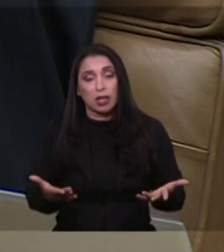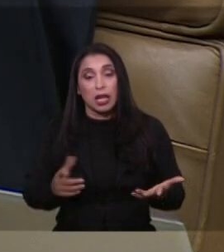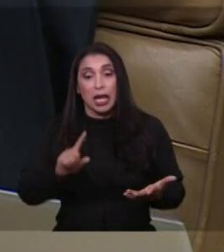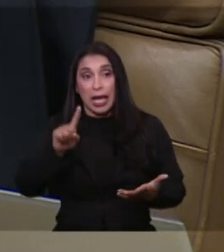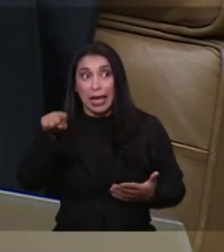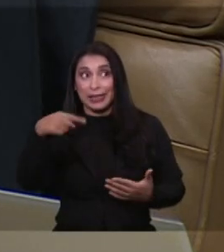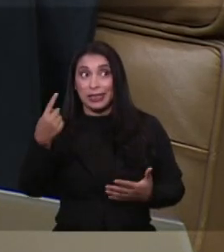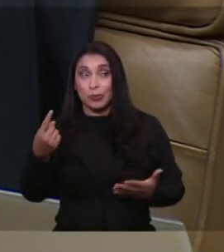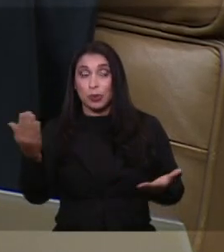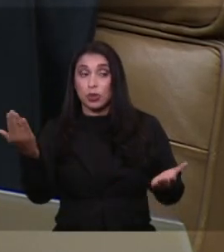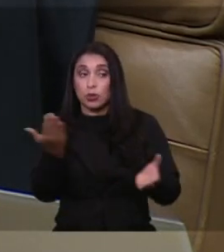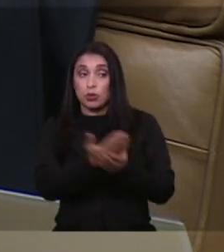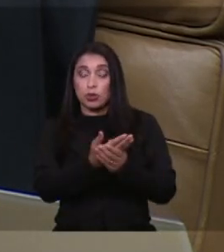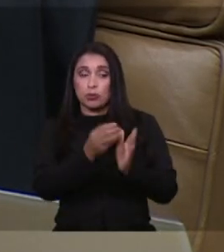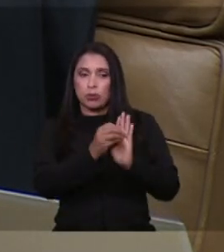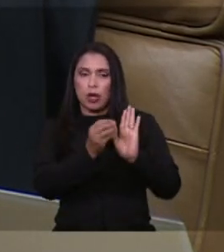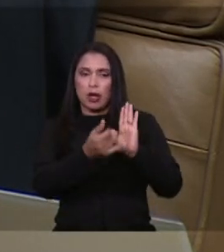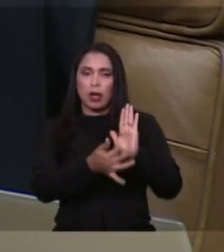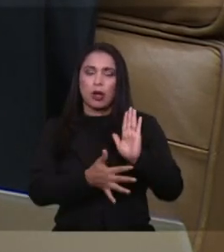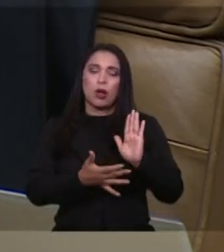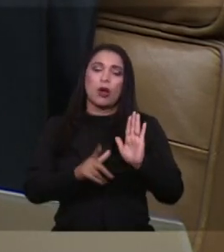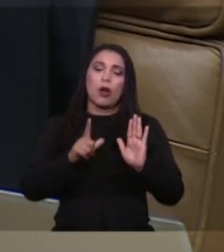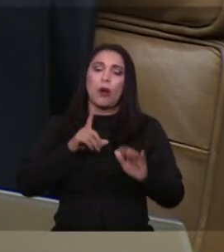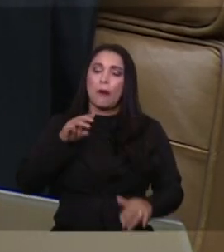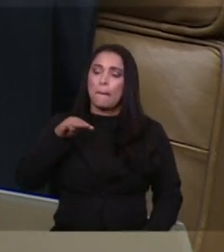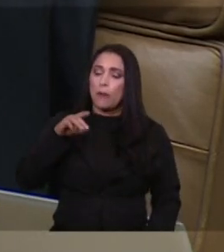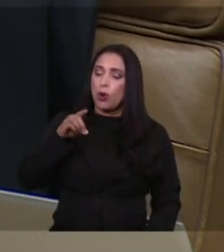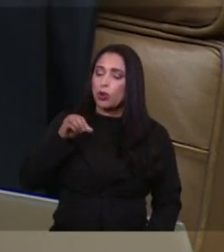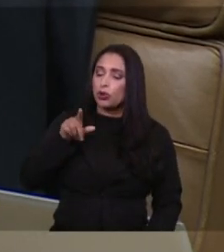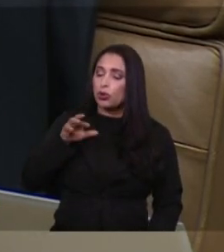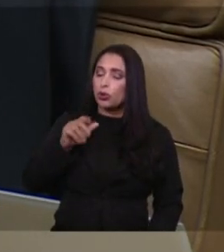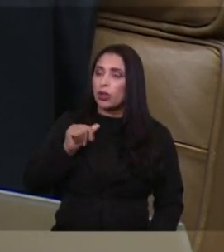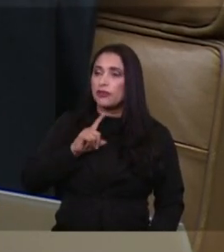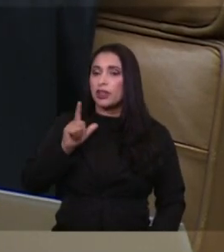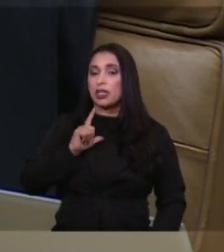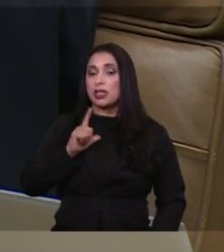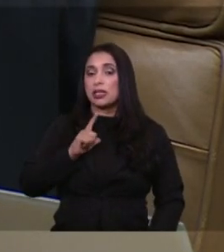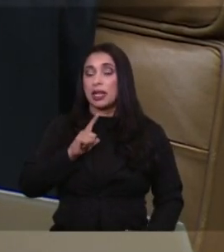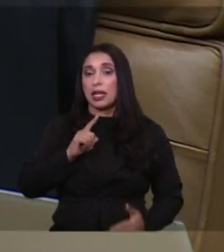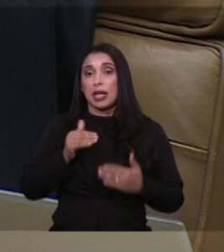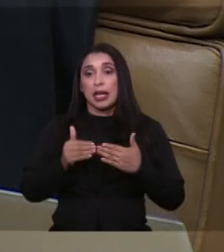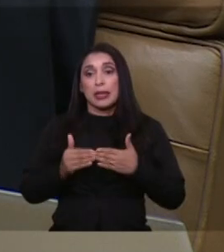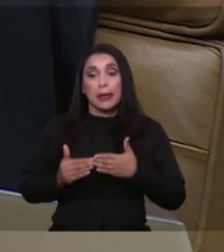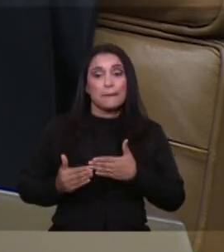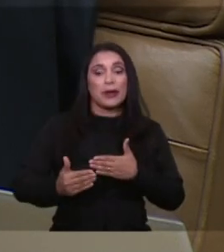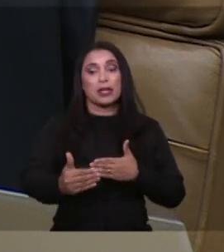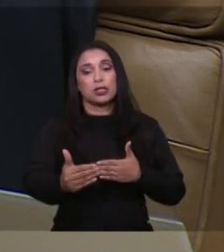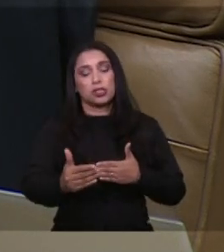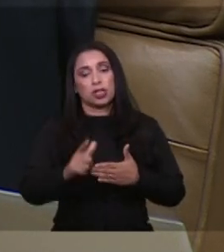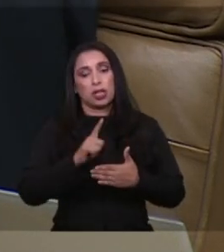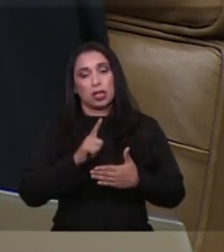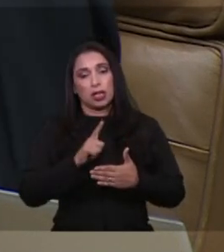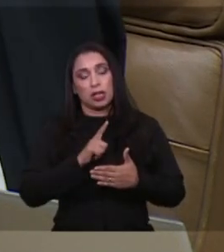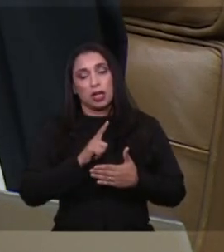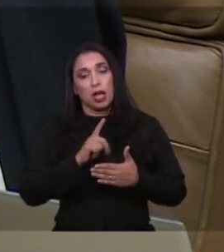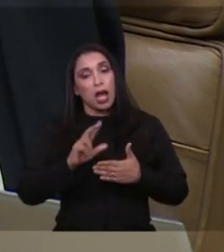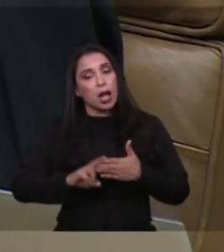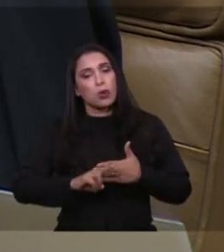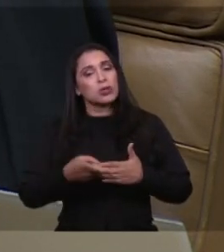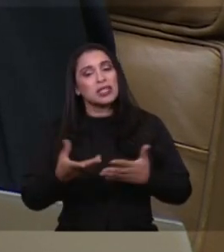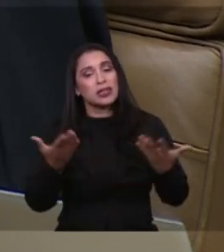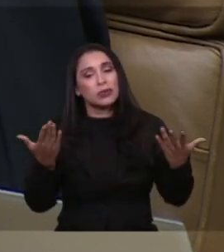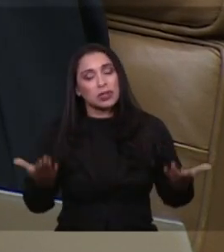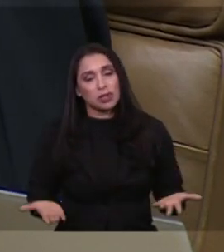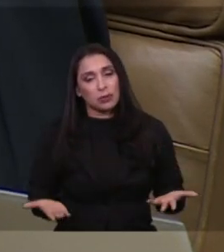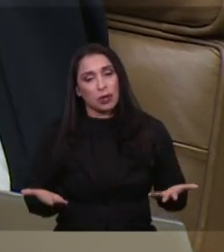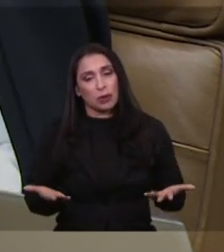embargos pedindo uma modulação, ou seja, a gente modula, em geral, dizendo os efeitos se produzirão a partir de, ou com tais consequências. Mas, como já